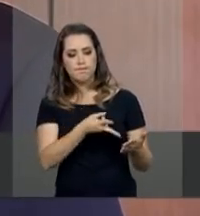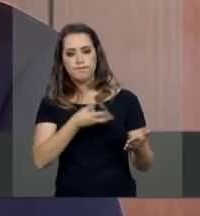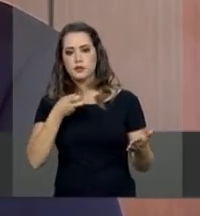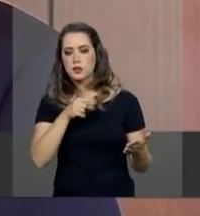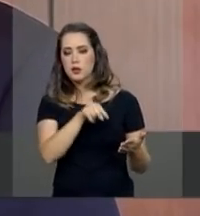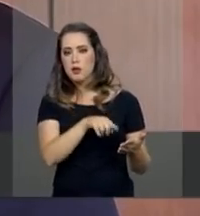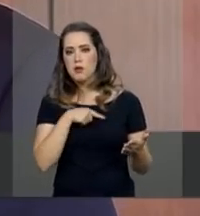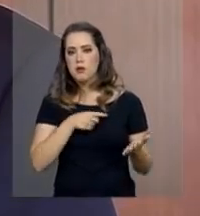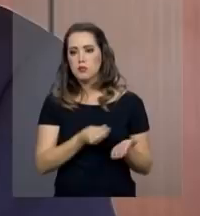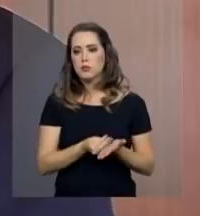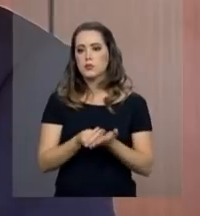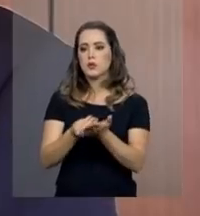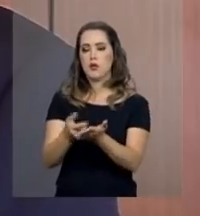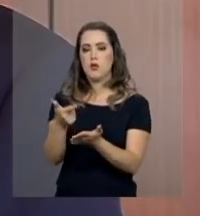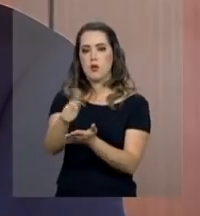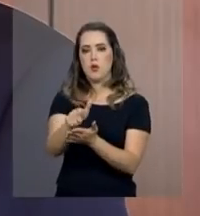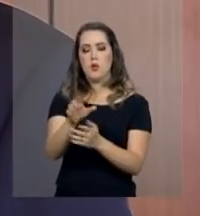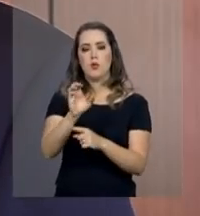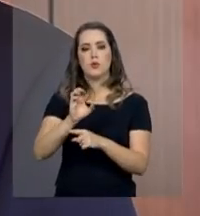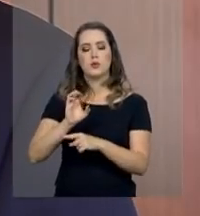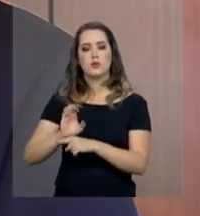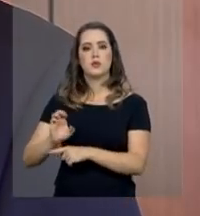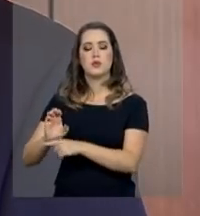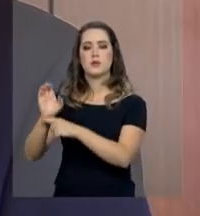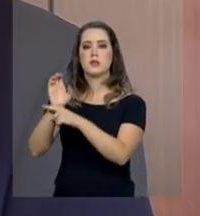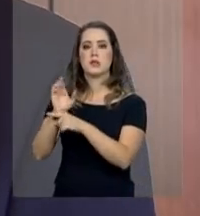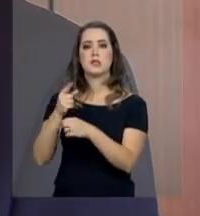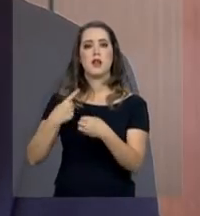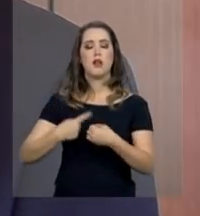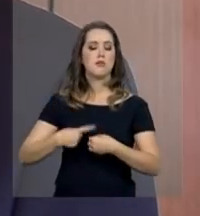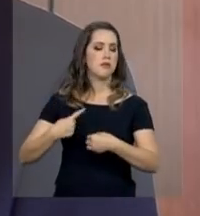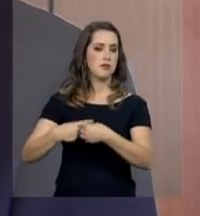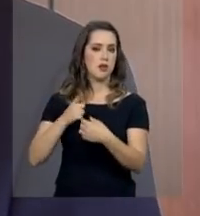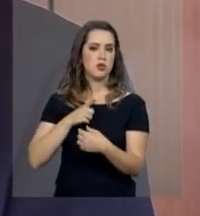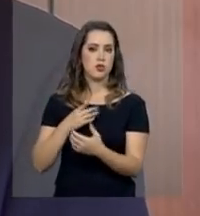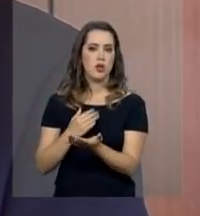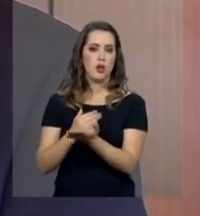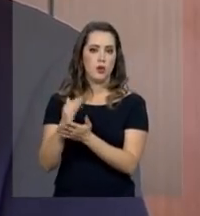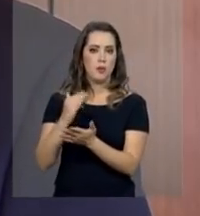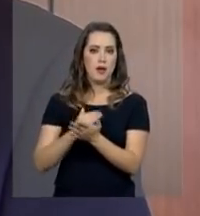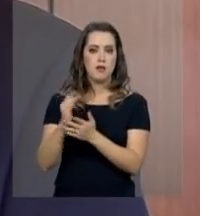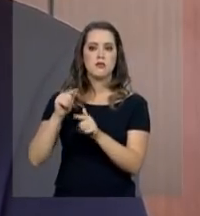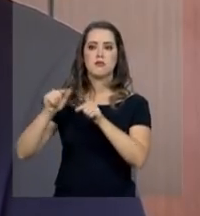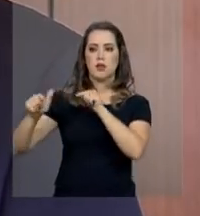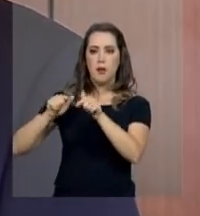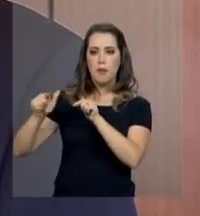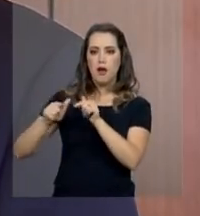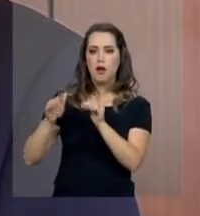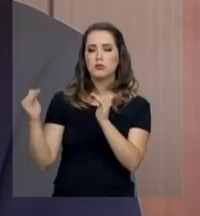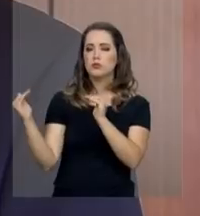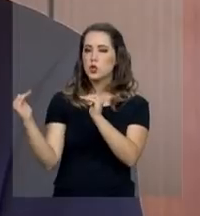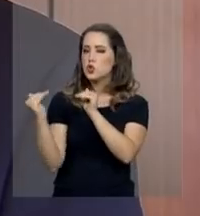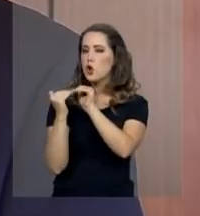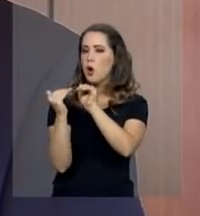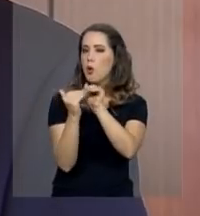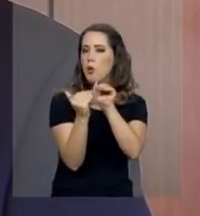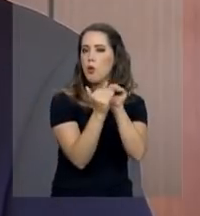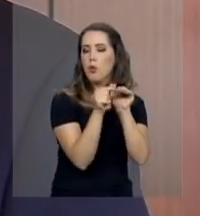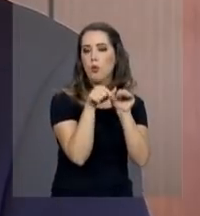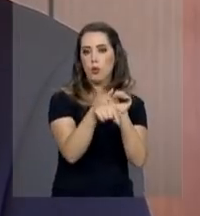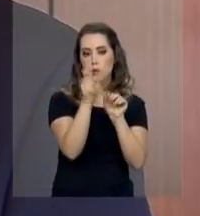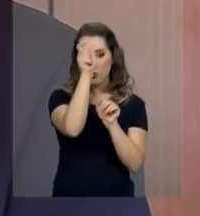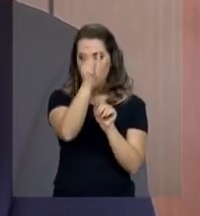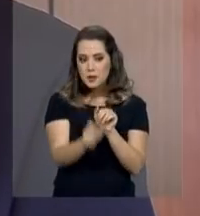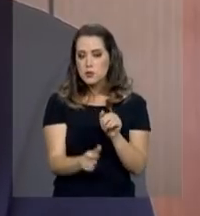poderão ser levados para cidades onde tenha, em princípio, ocupações correspondentes ao